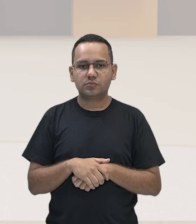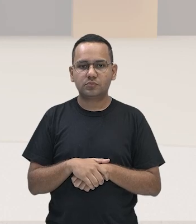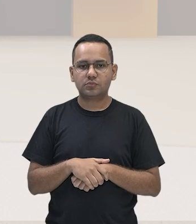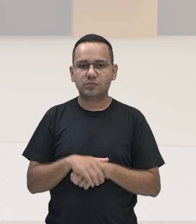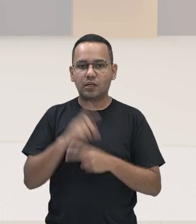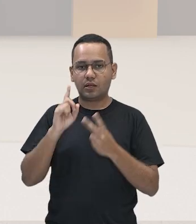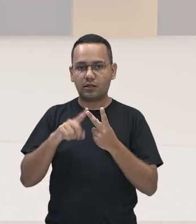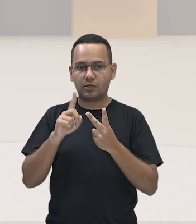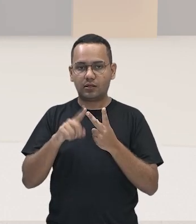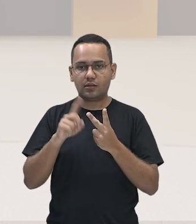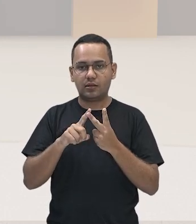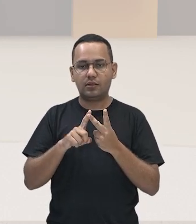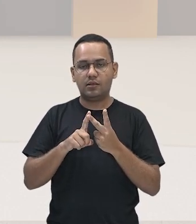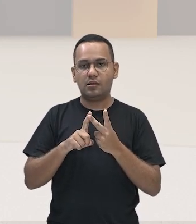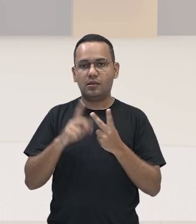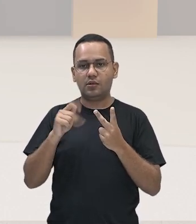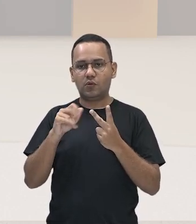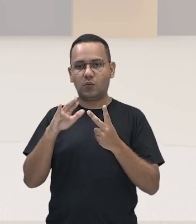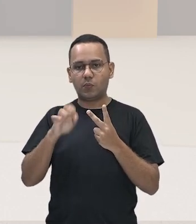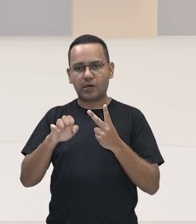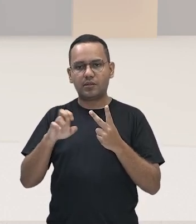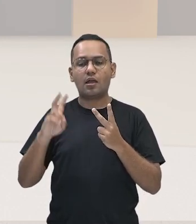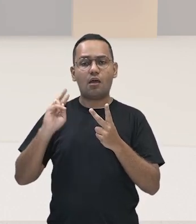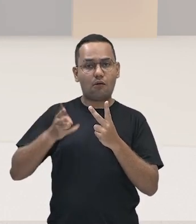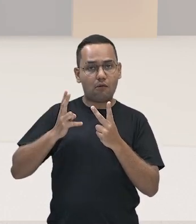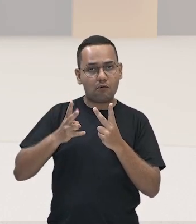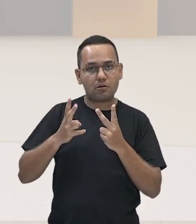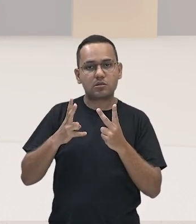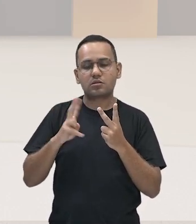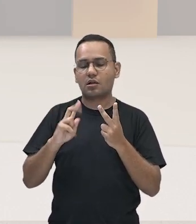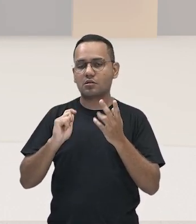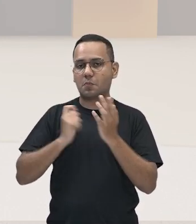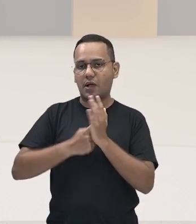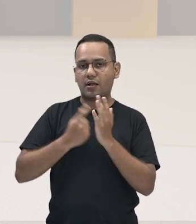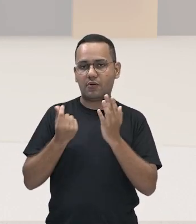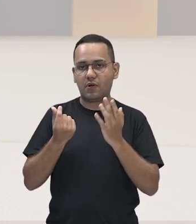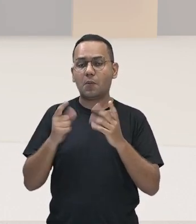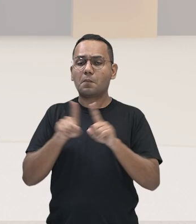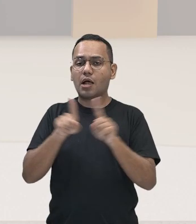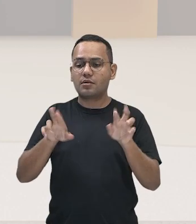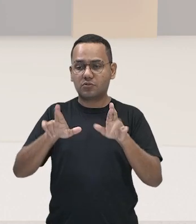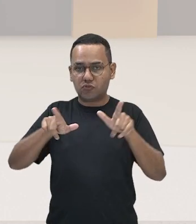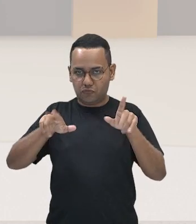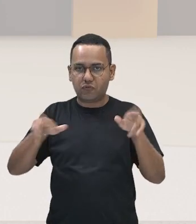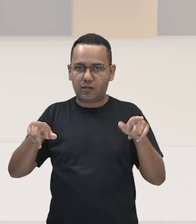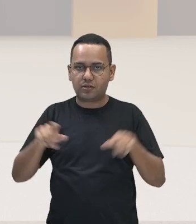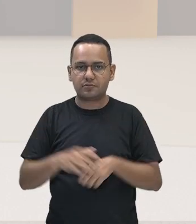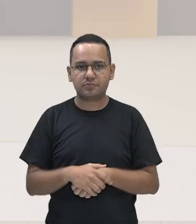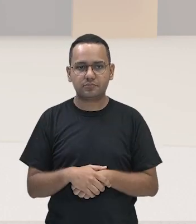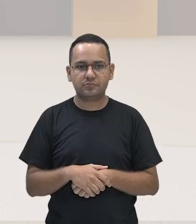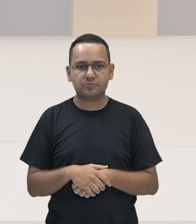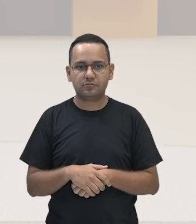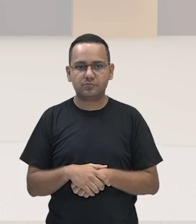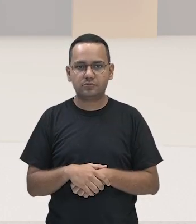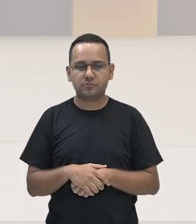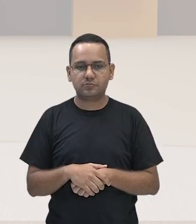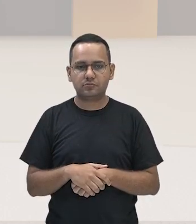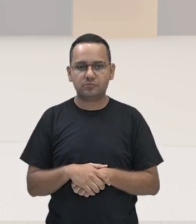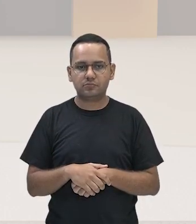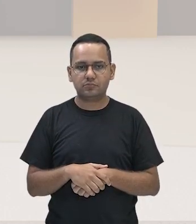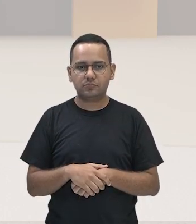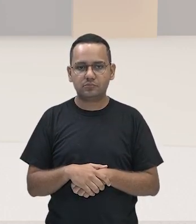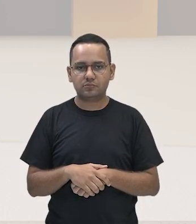a parcela sempre constante naquele mesmo valor. Então, são situações diferentes, né, que conforme a gente falou aqui na outra aula, né, conforme